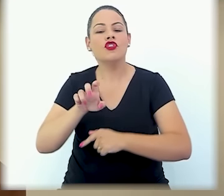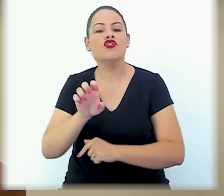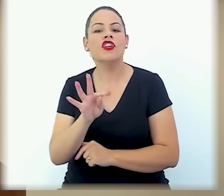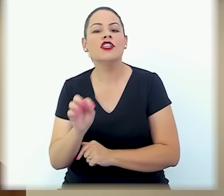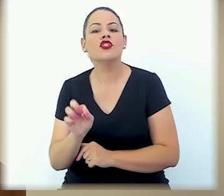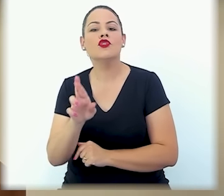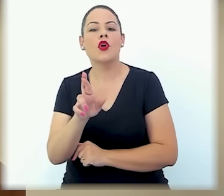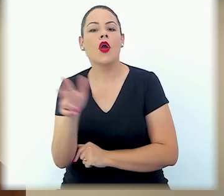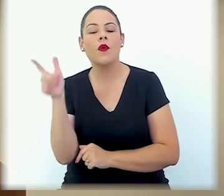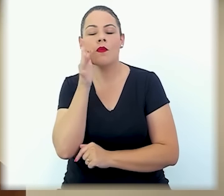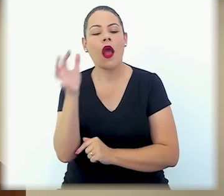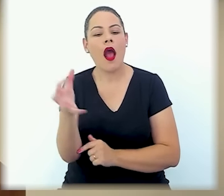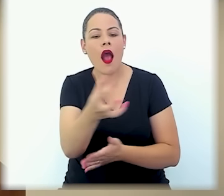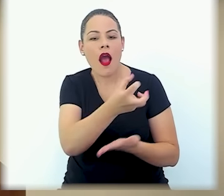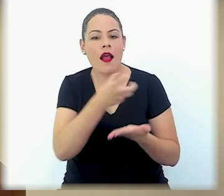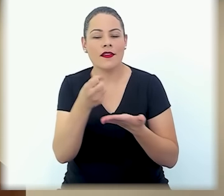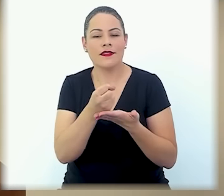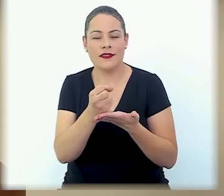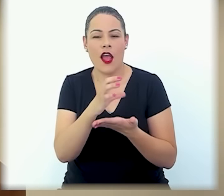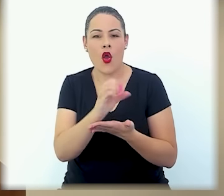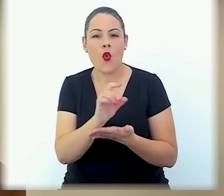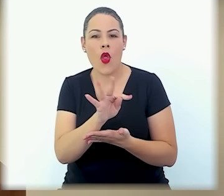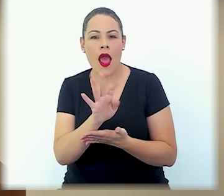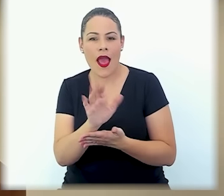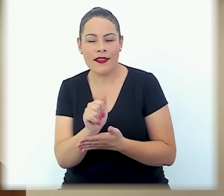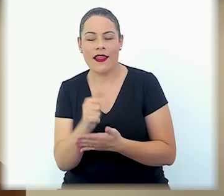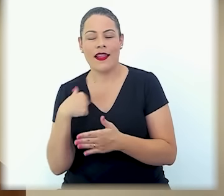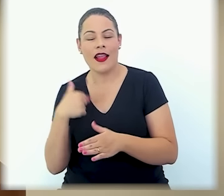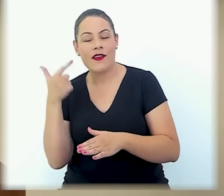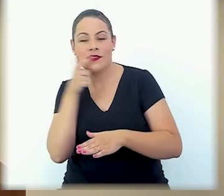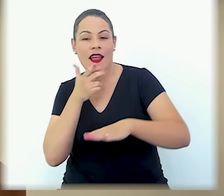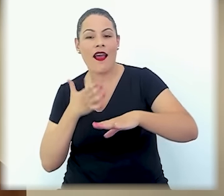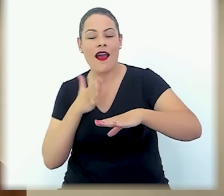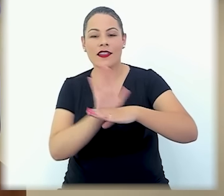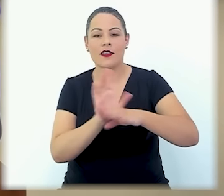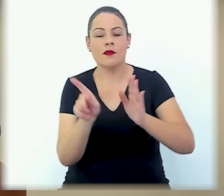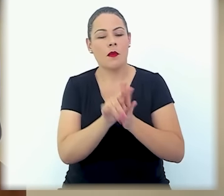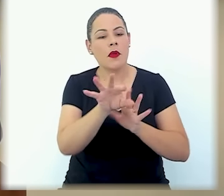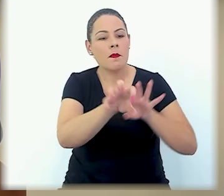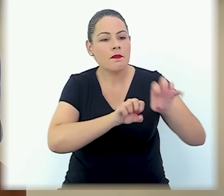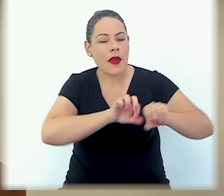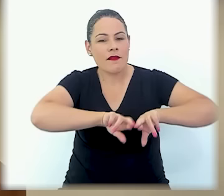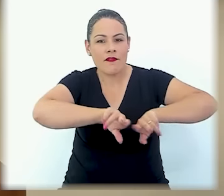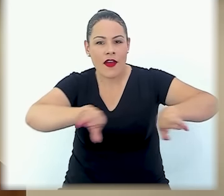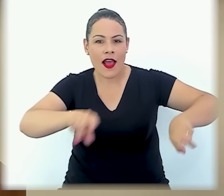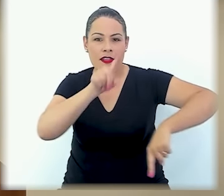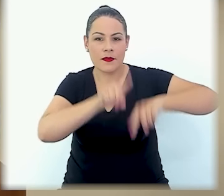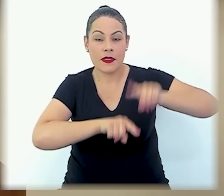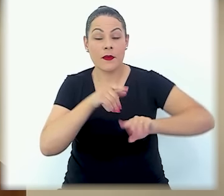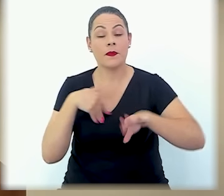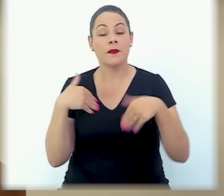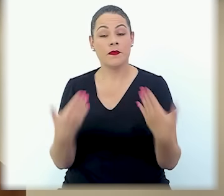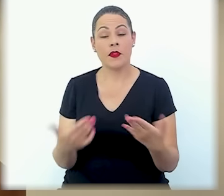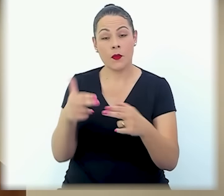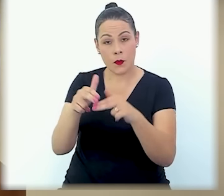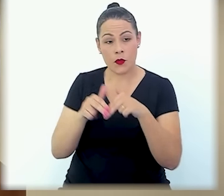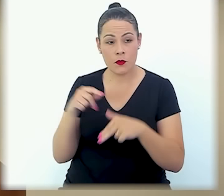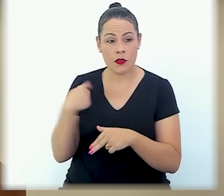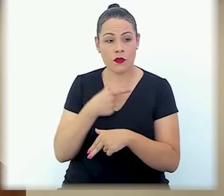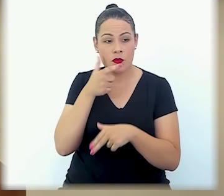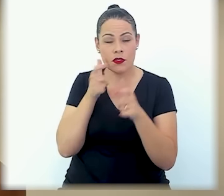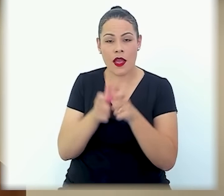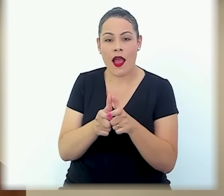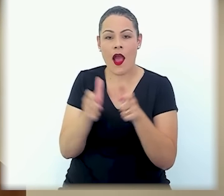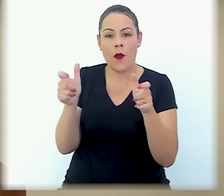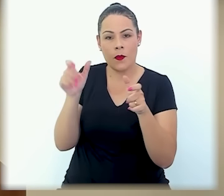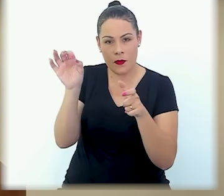de gestores de coletor, que coletam material, prestam serviço de coleta desses materiais. Então, para isso, para a gente aumentar,